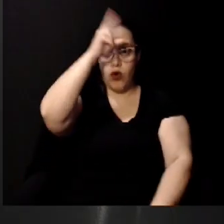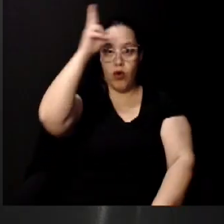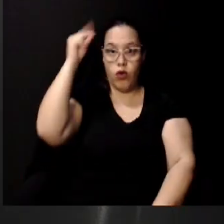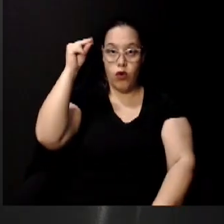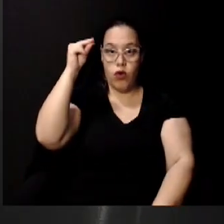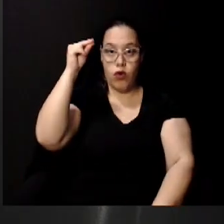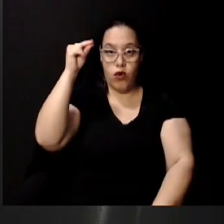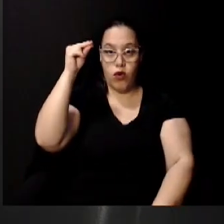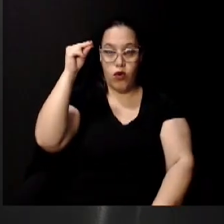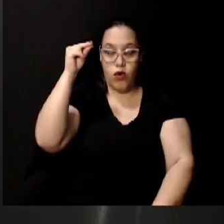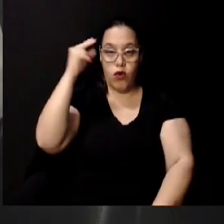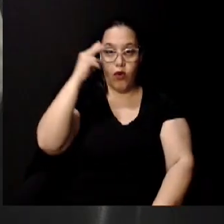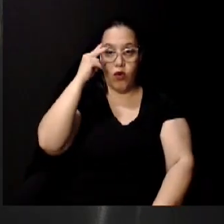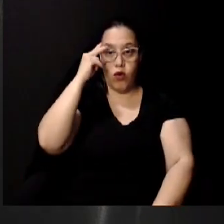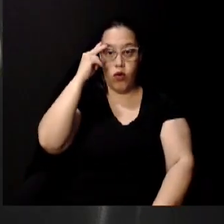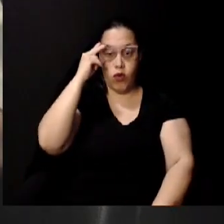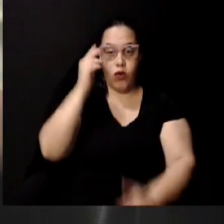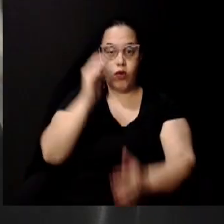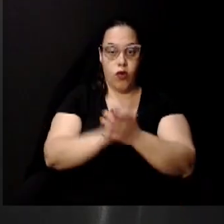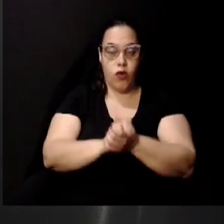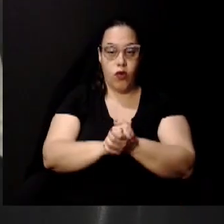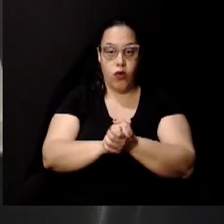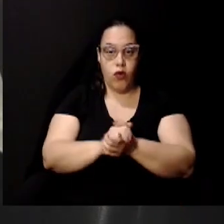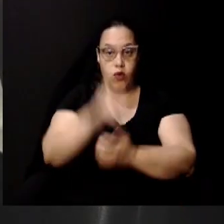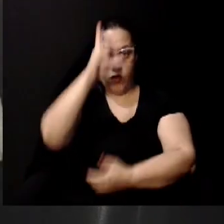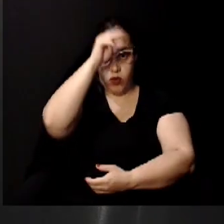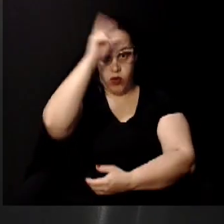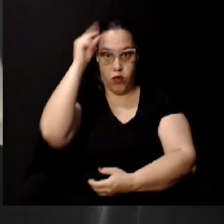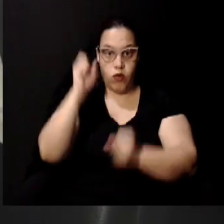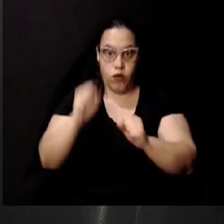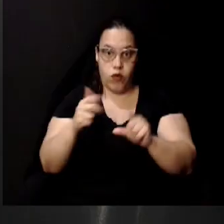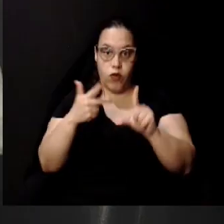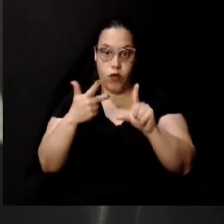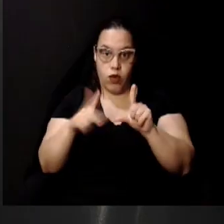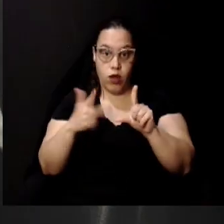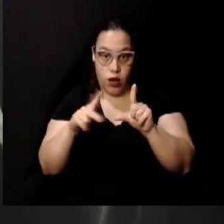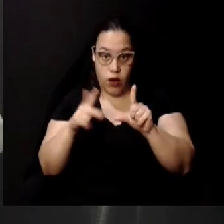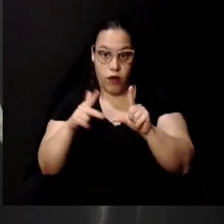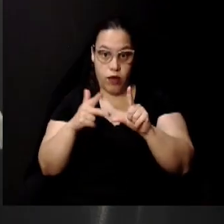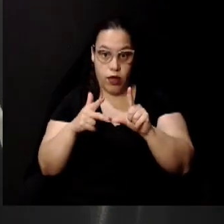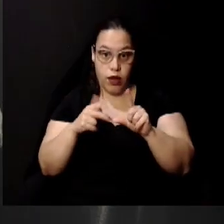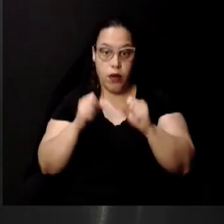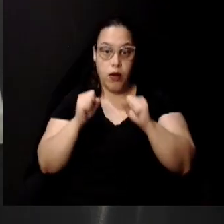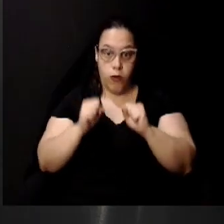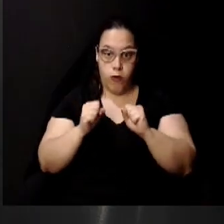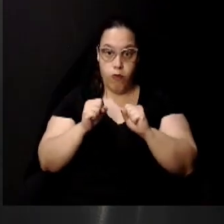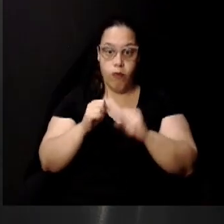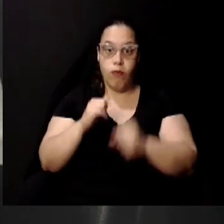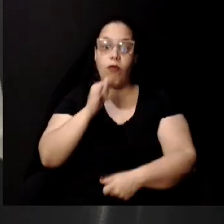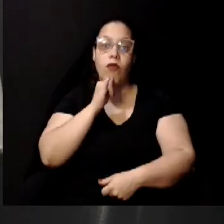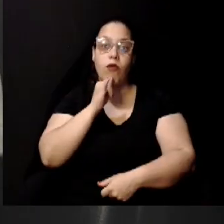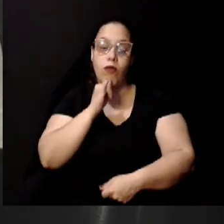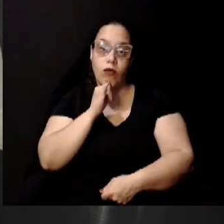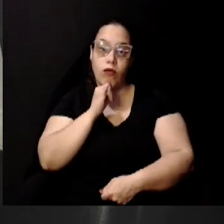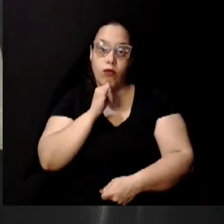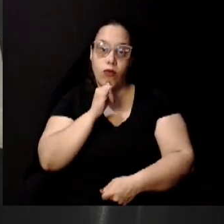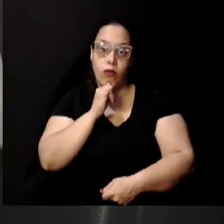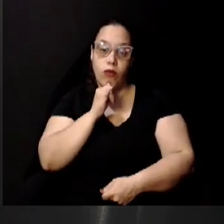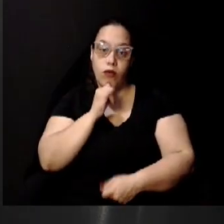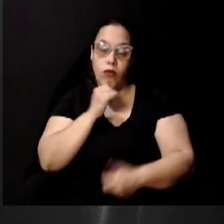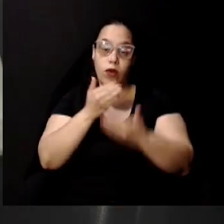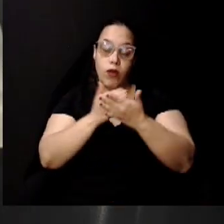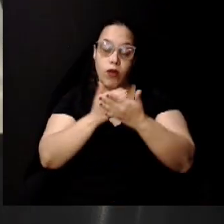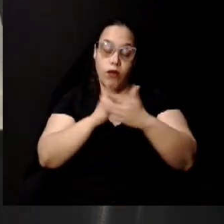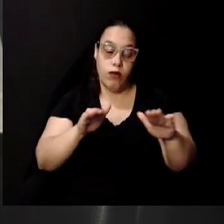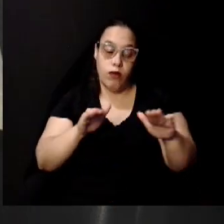como serviço público, prefeitura e poder legislativo e tudo mais, pode dar o exemplo e acabar com a escala